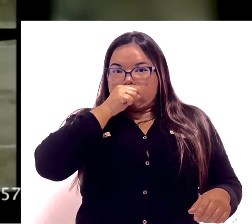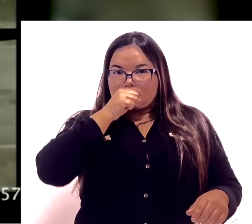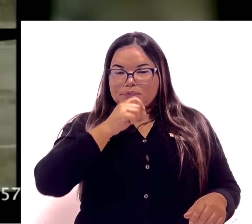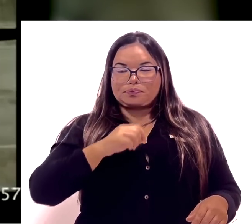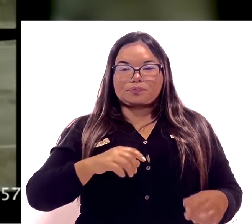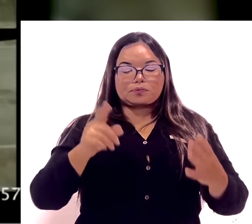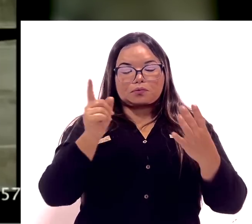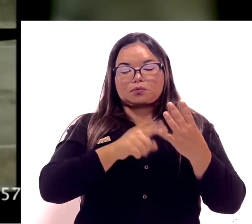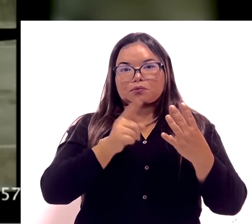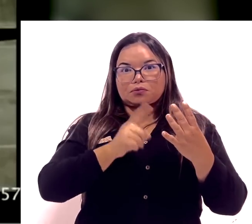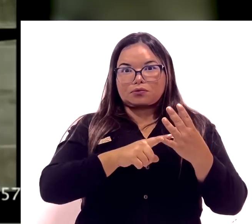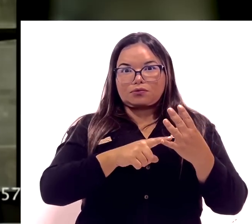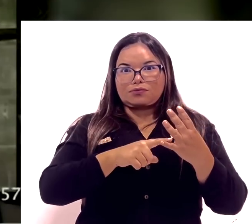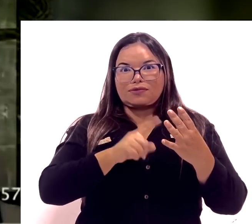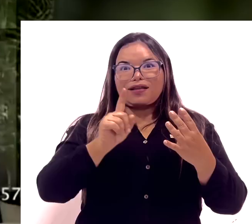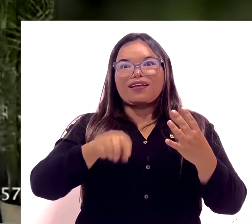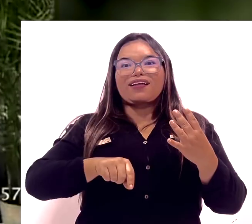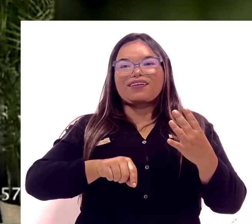era Roma.